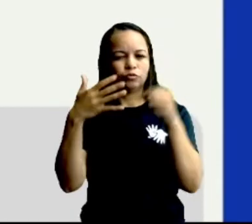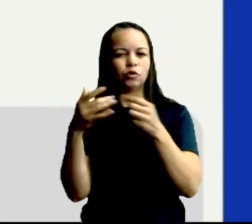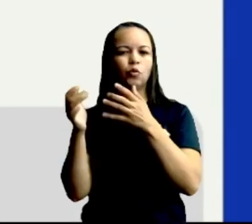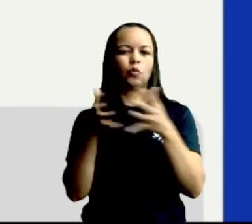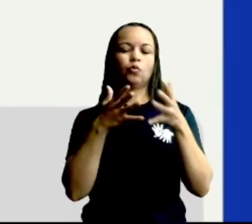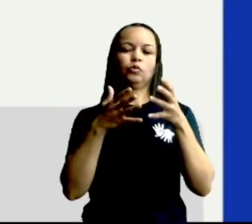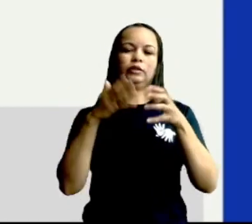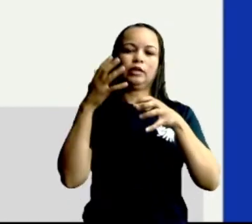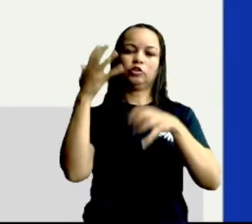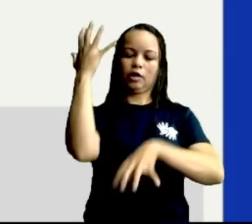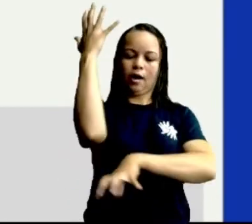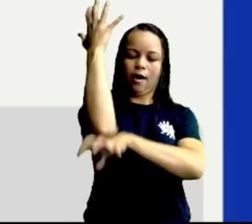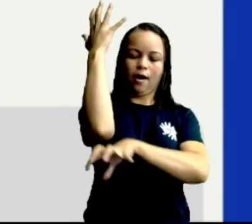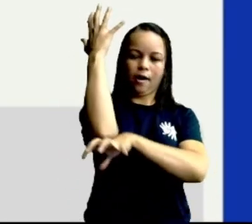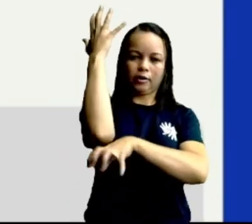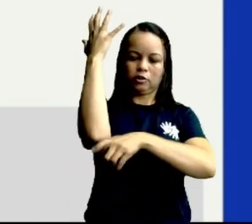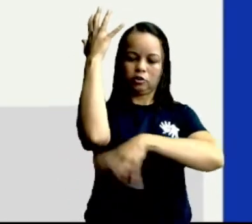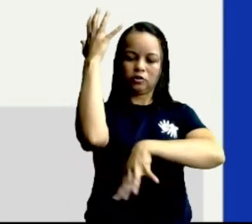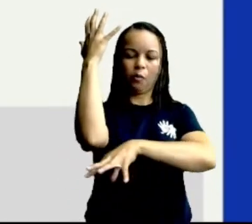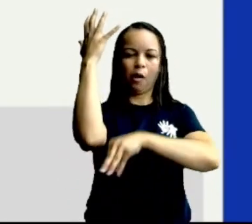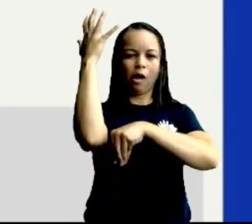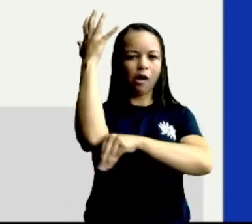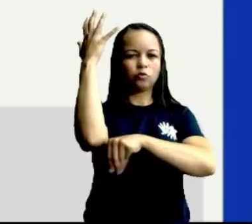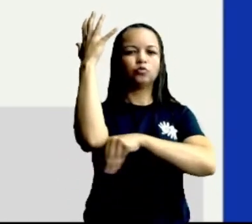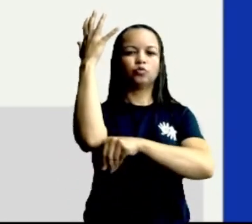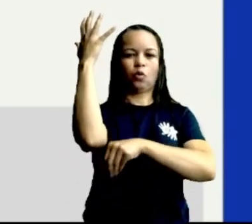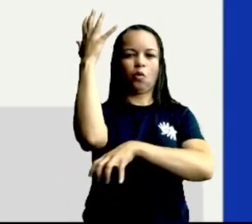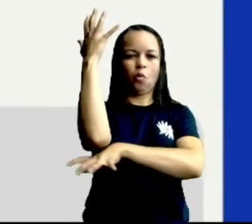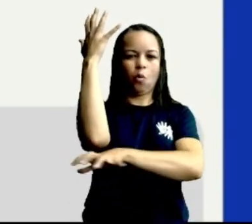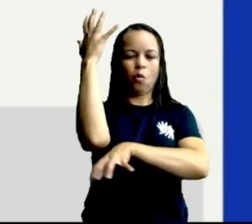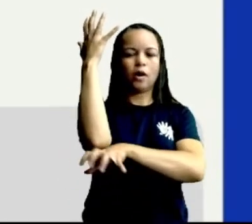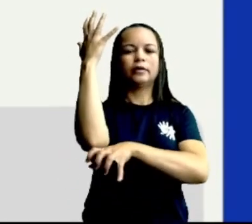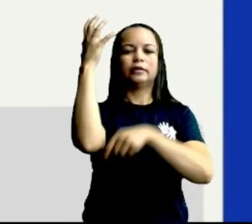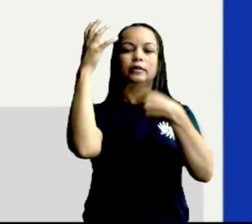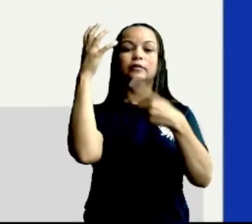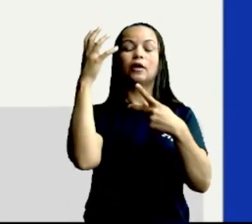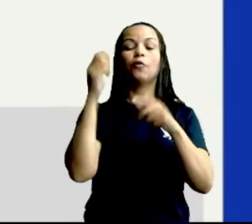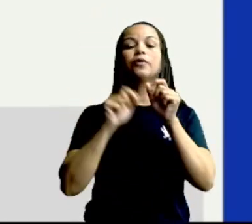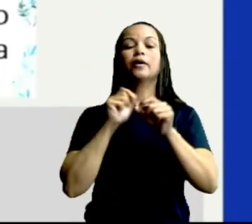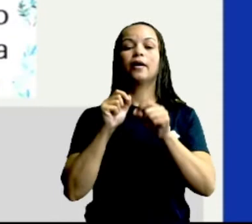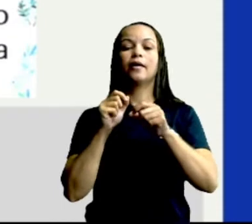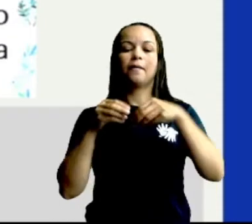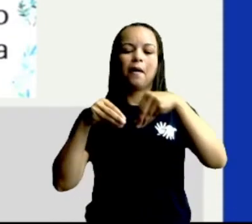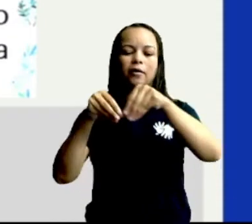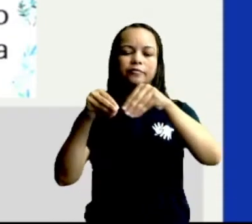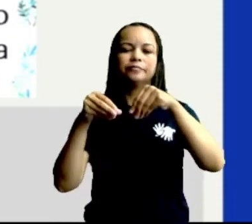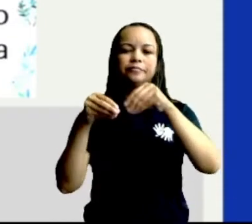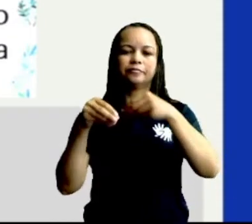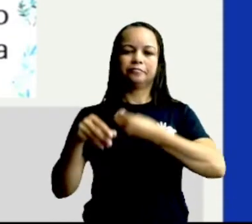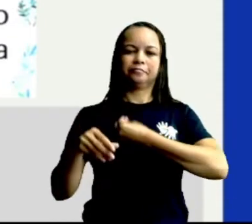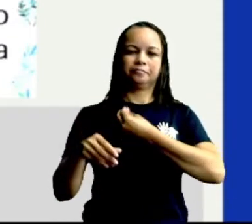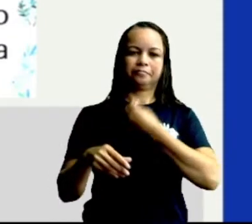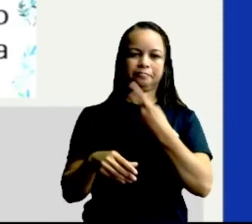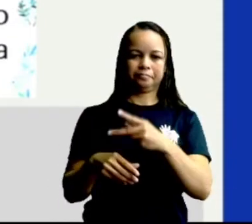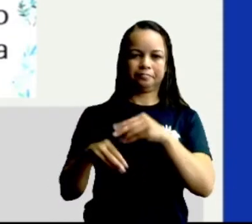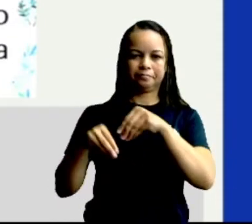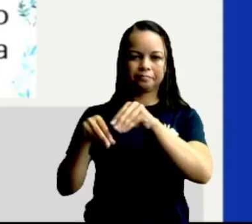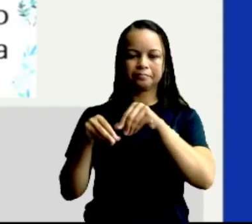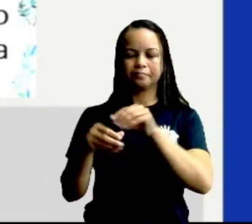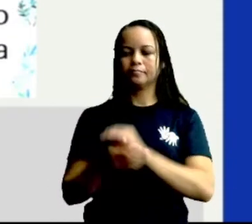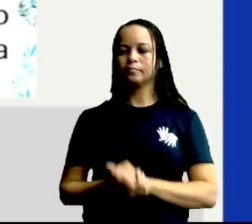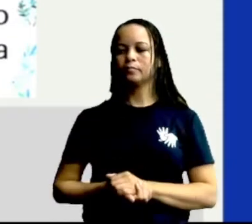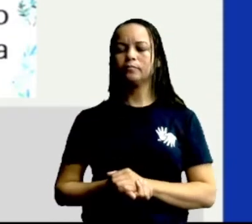raízes são fixas, presas no solo. Então, são plantas terrestres. E as